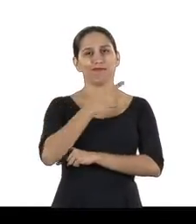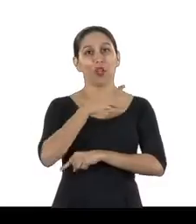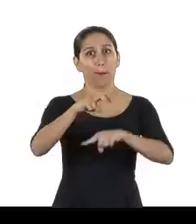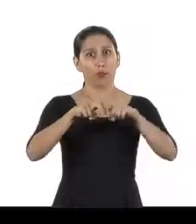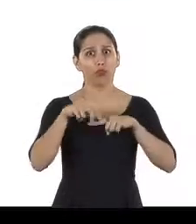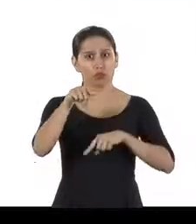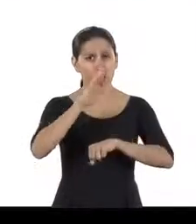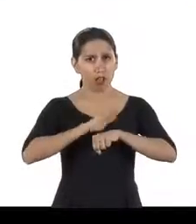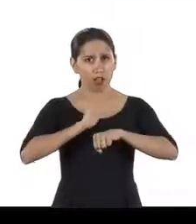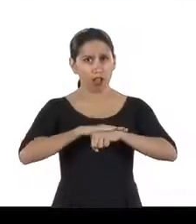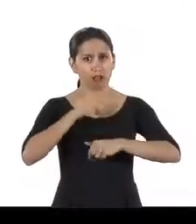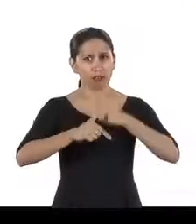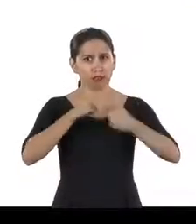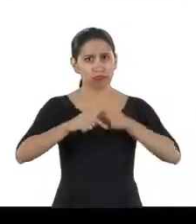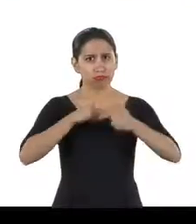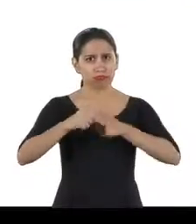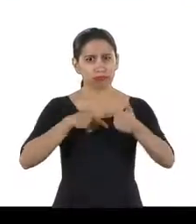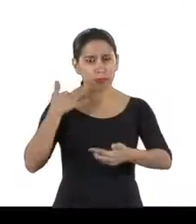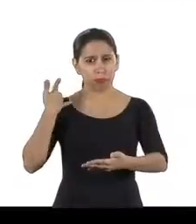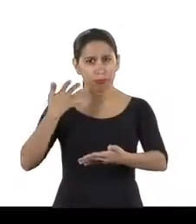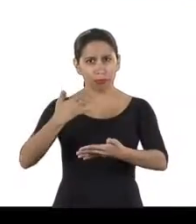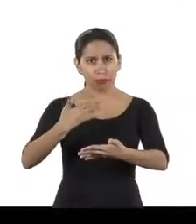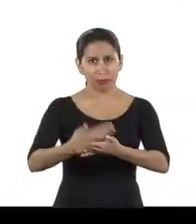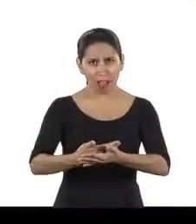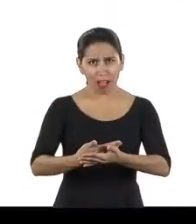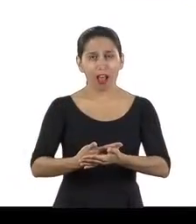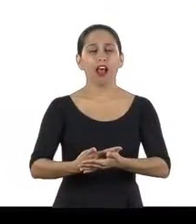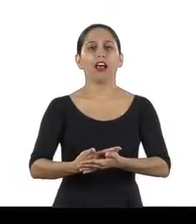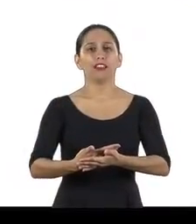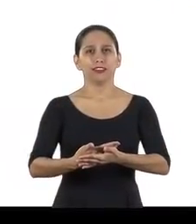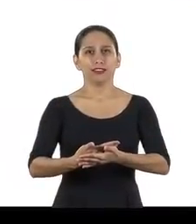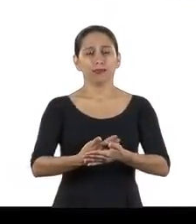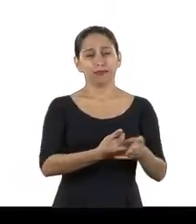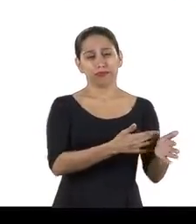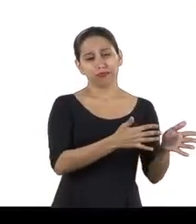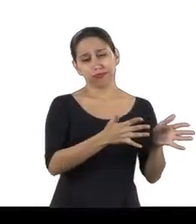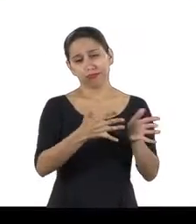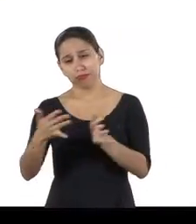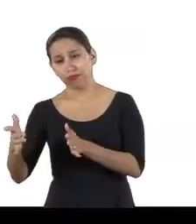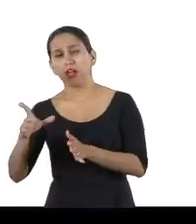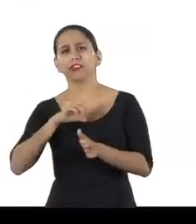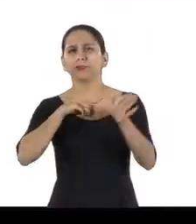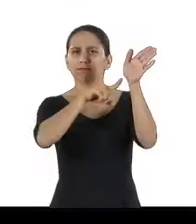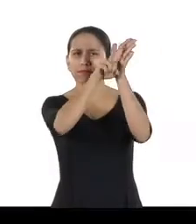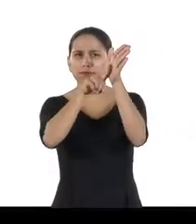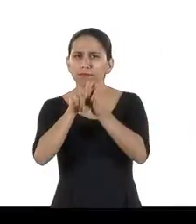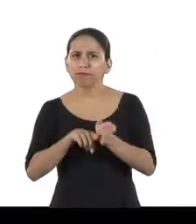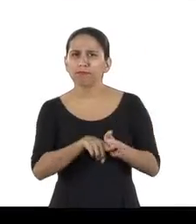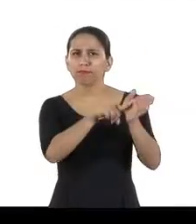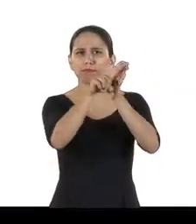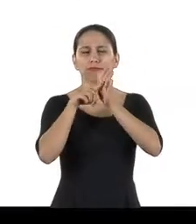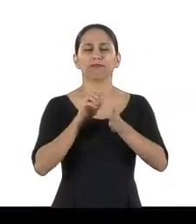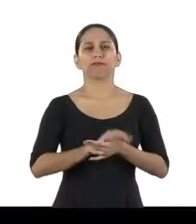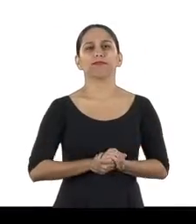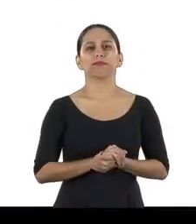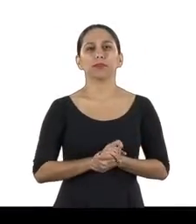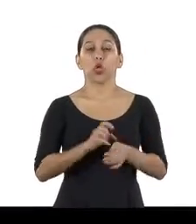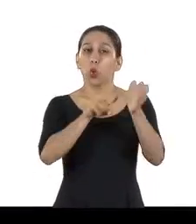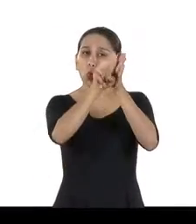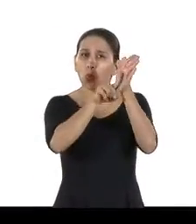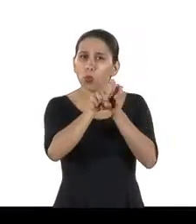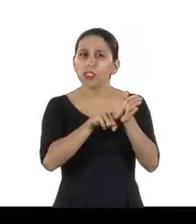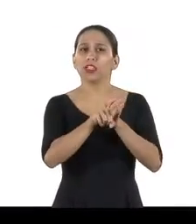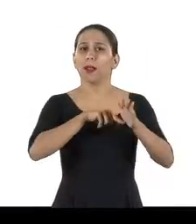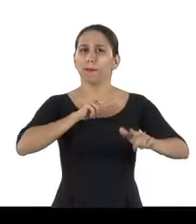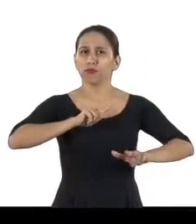na empresa, você passa por algumas avaliações clínicas. O exame médico-adminicional é realizado em cada